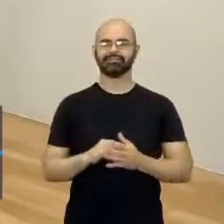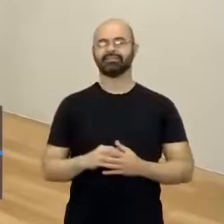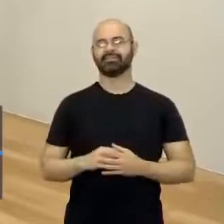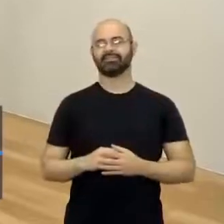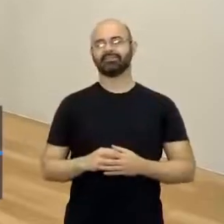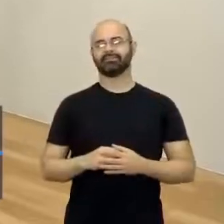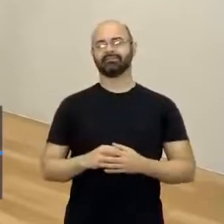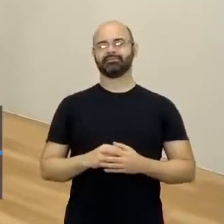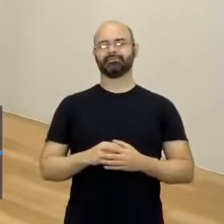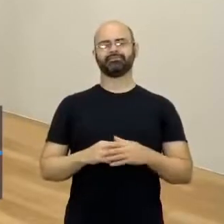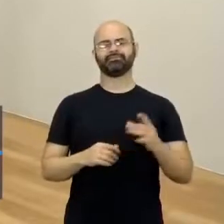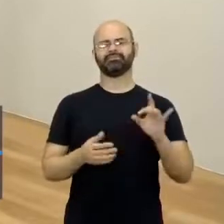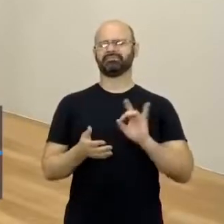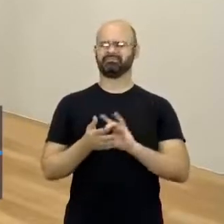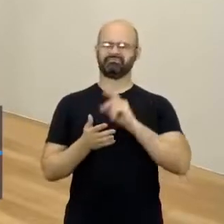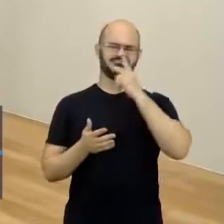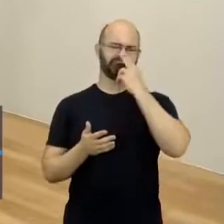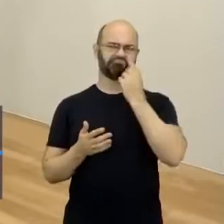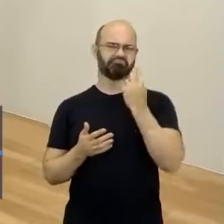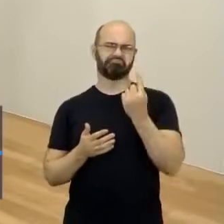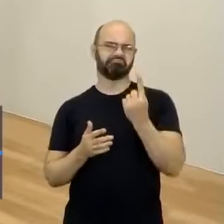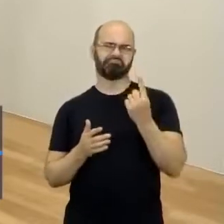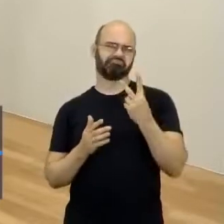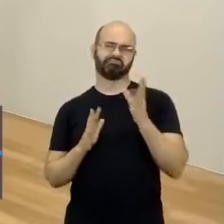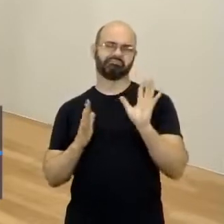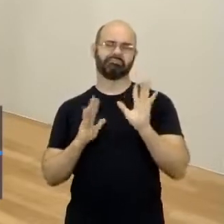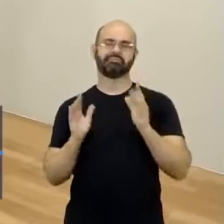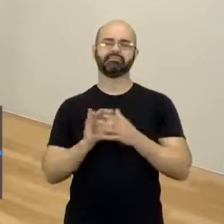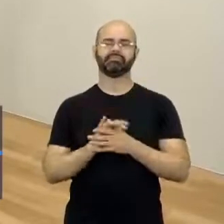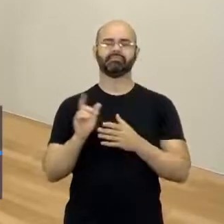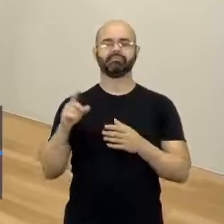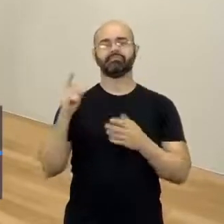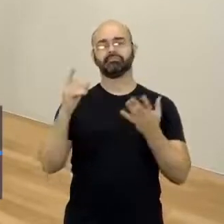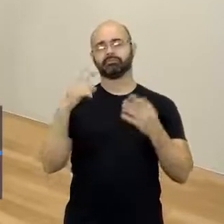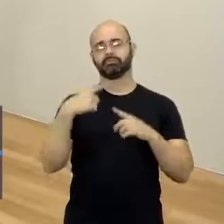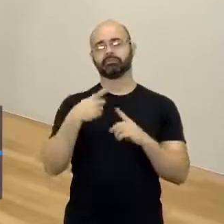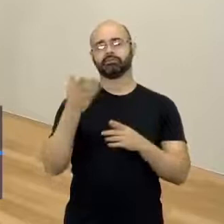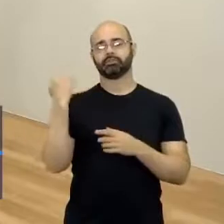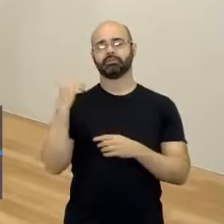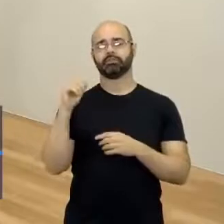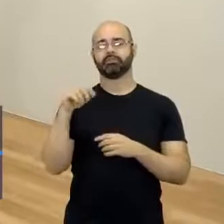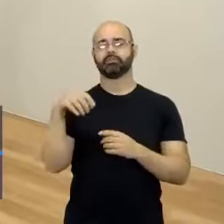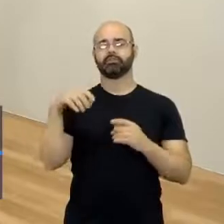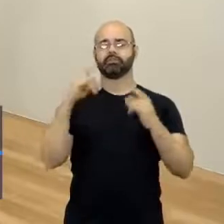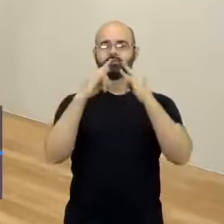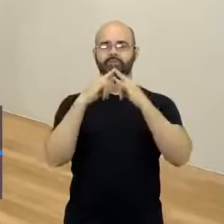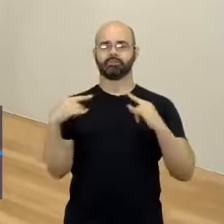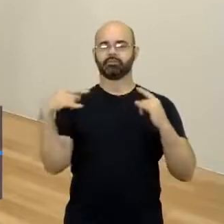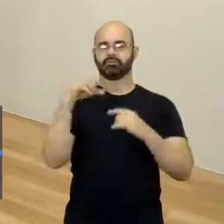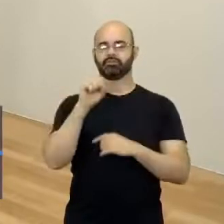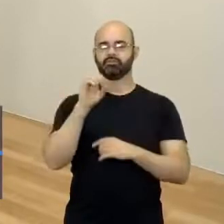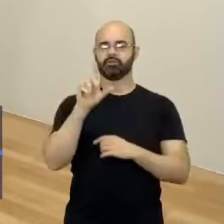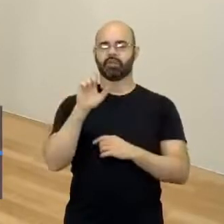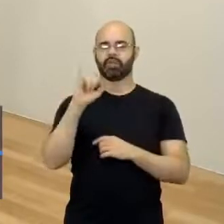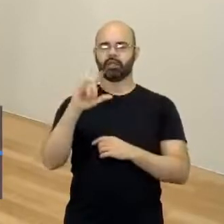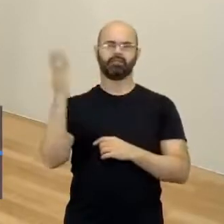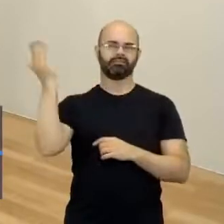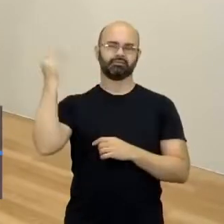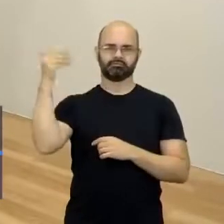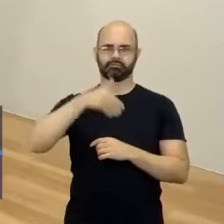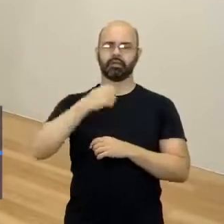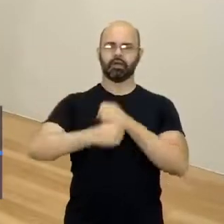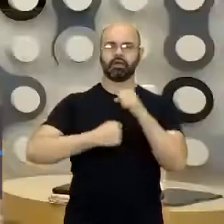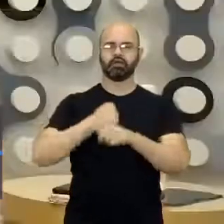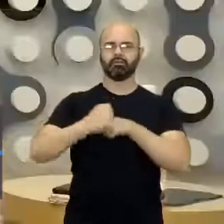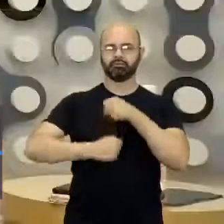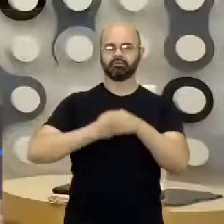vezes só para o Brasil. Se não me engano, uma só. Não, acho que não vai ter gente aqui. O Circo de Soleil vinha todo ano, sim, né? Sim, sim. Tem